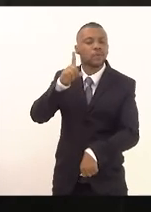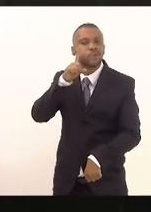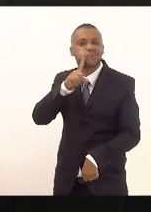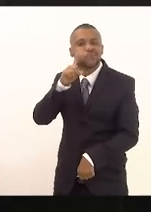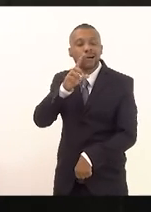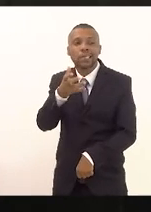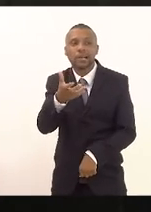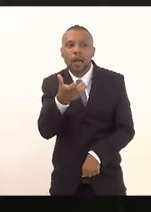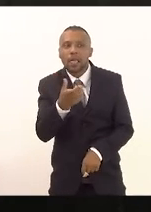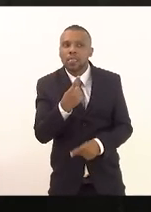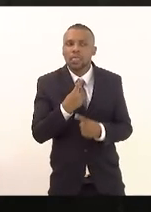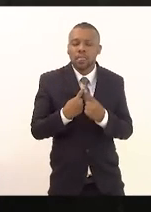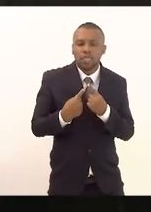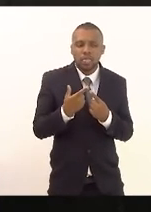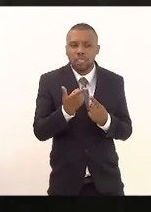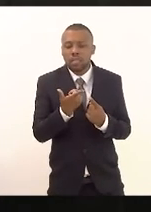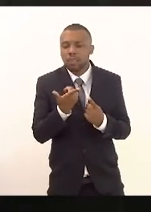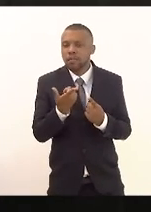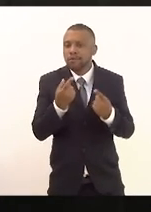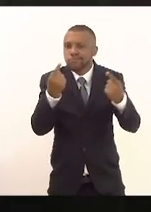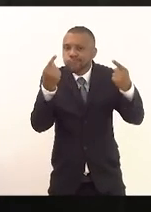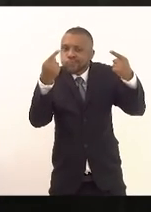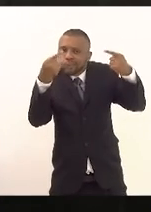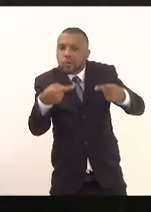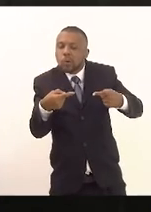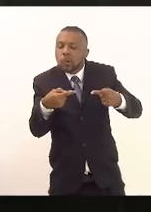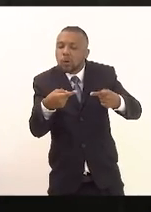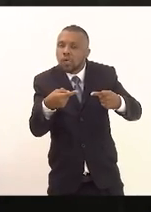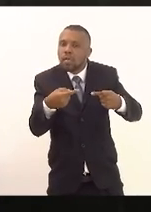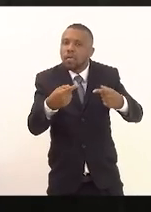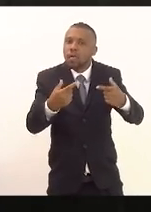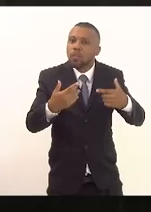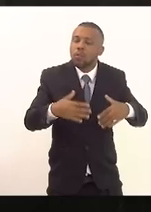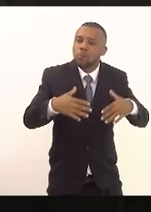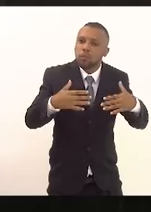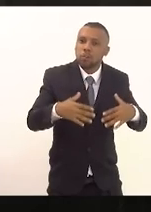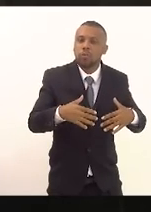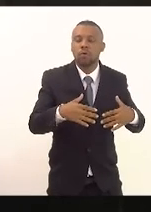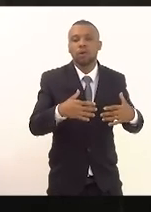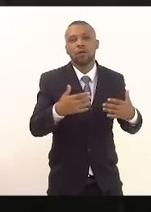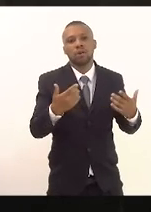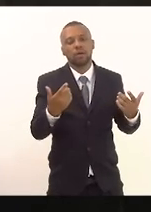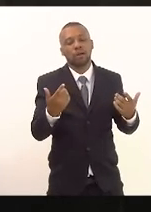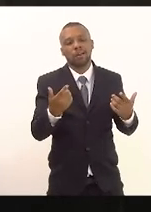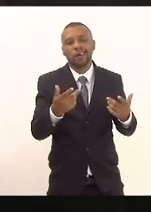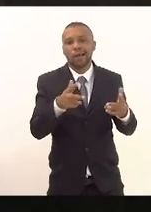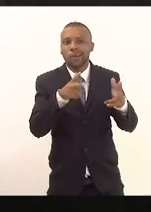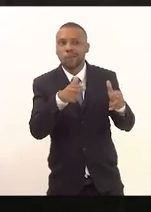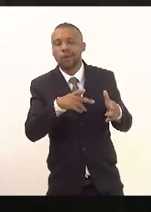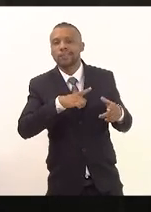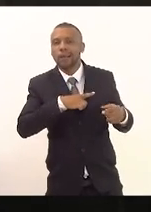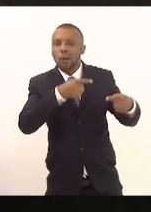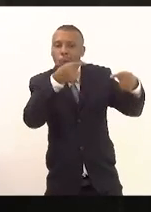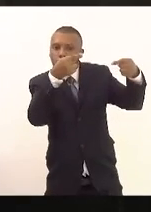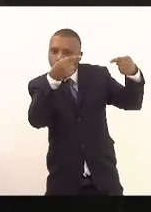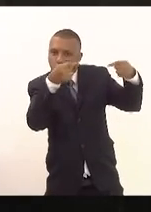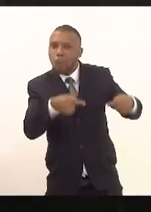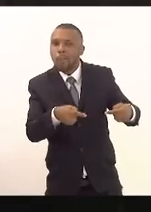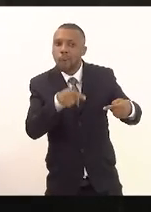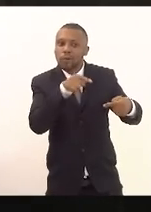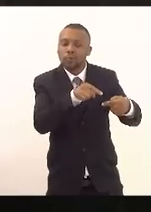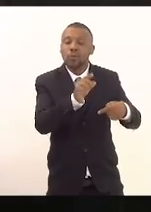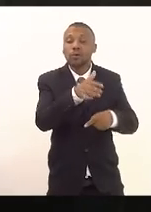um confronto com glorioso estado de serviço de Sergipe que eu admiro muito